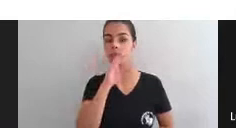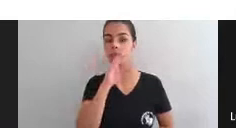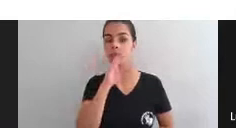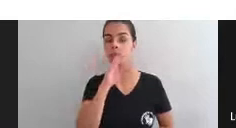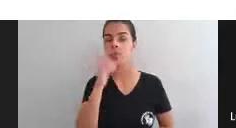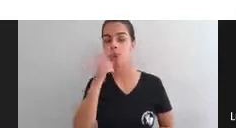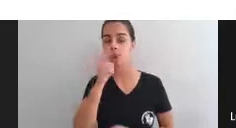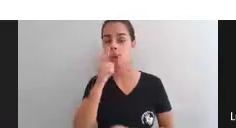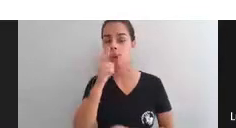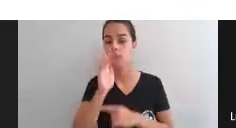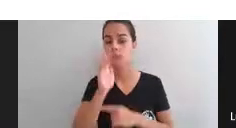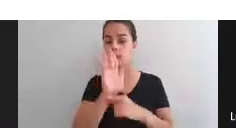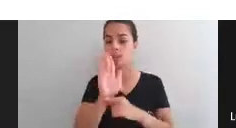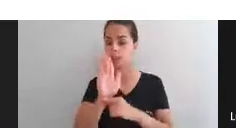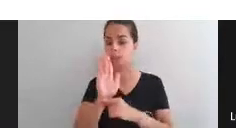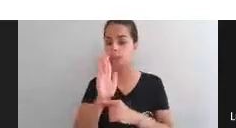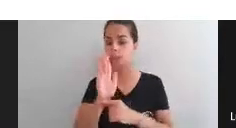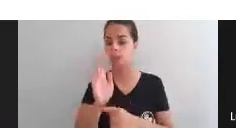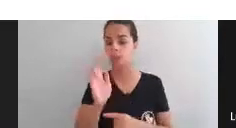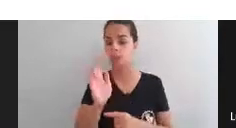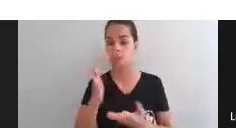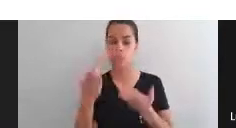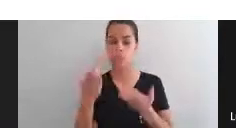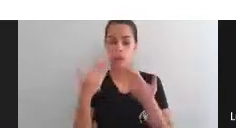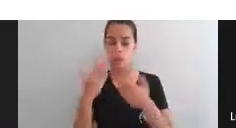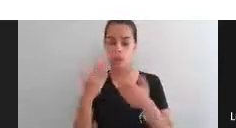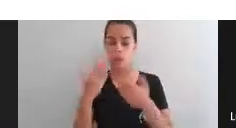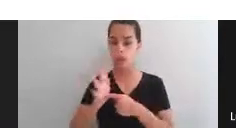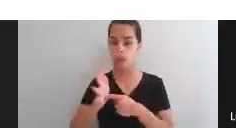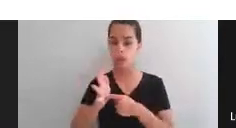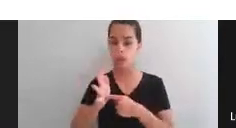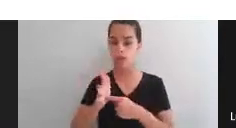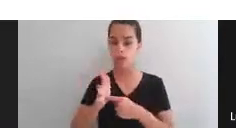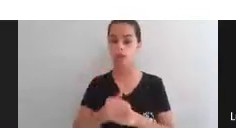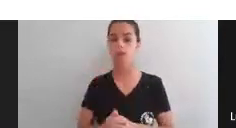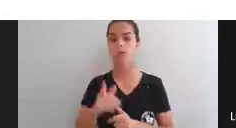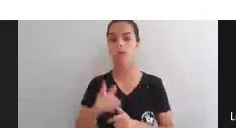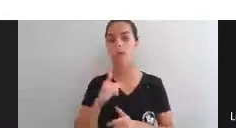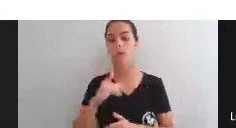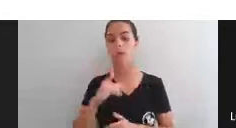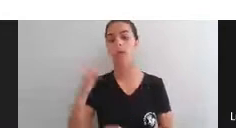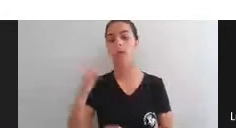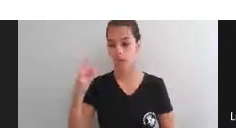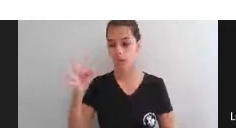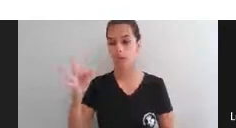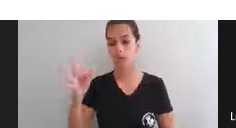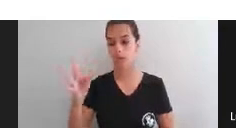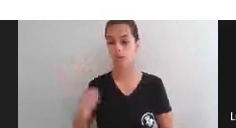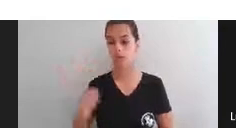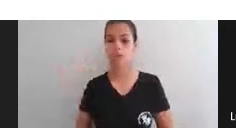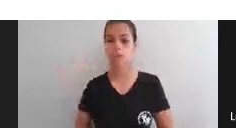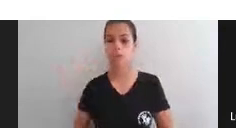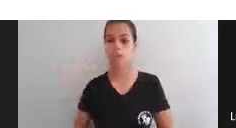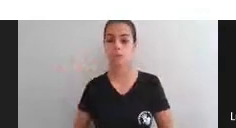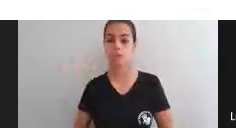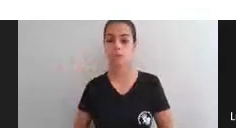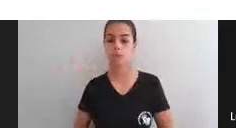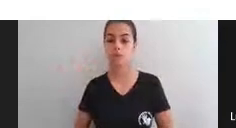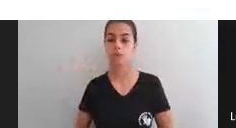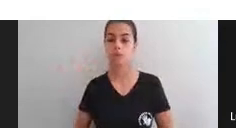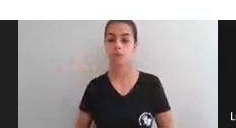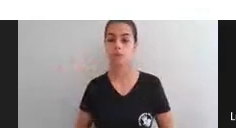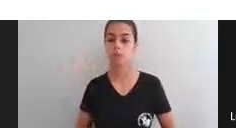contribuir com calor para o motor, que por sua vez ia gerar trabalho, que ia ser aplicado